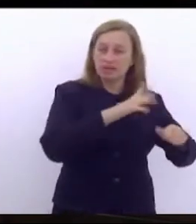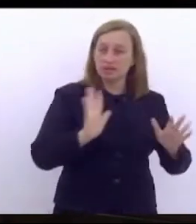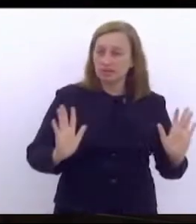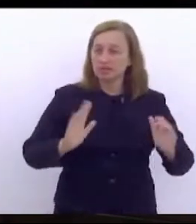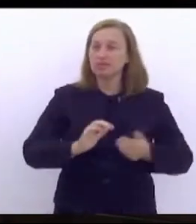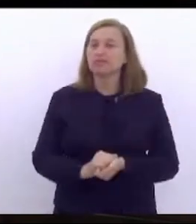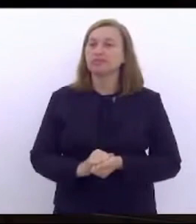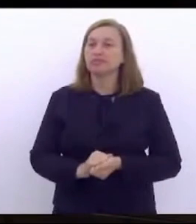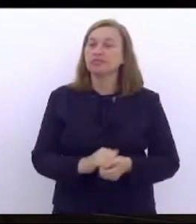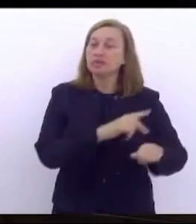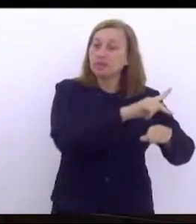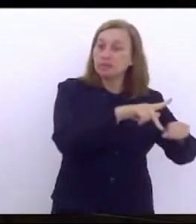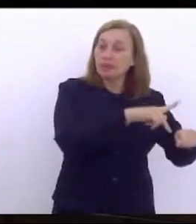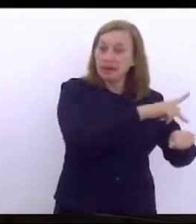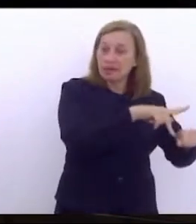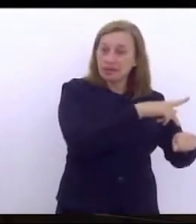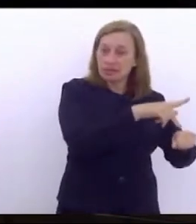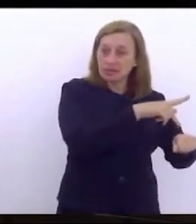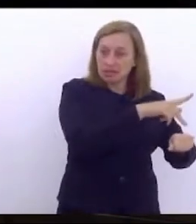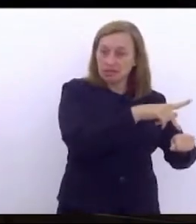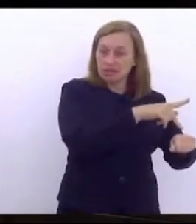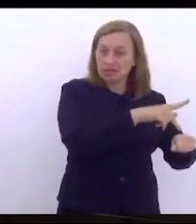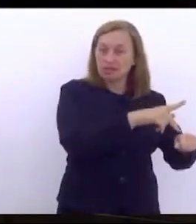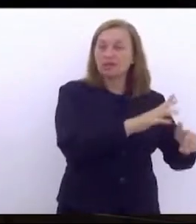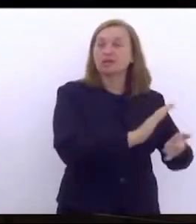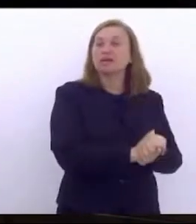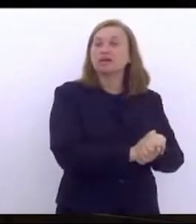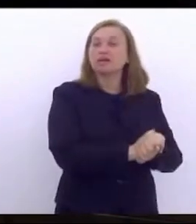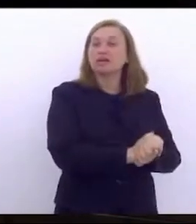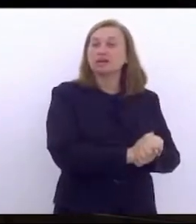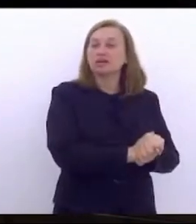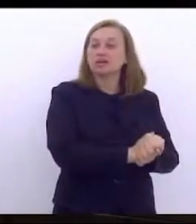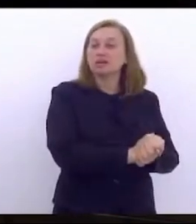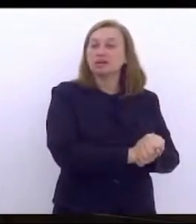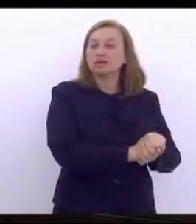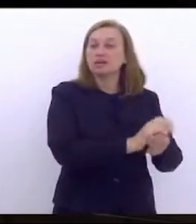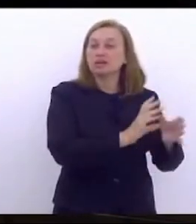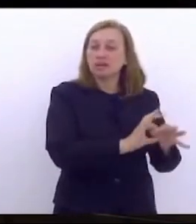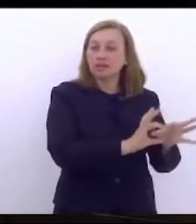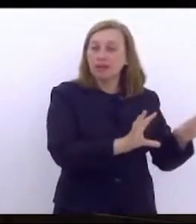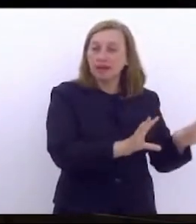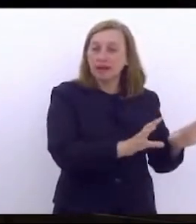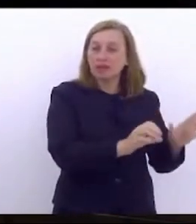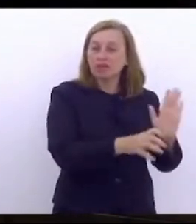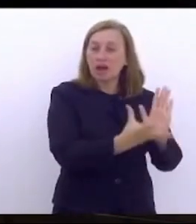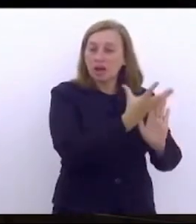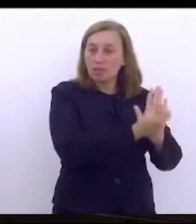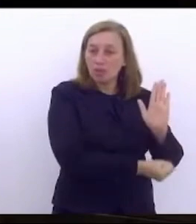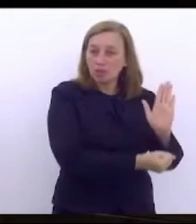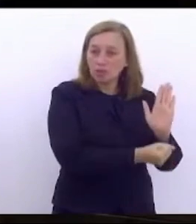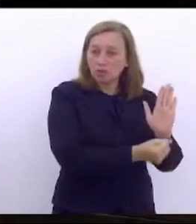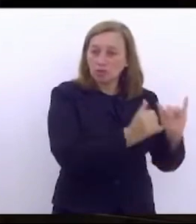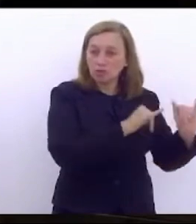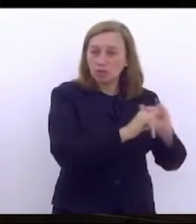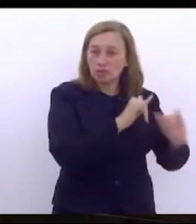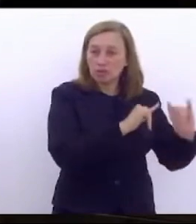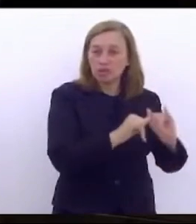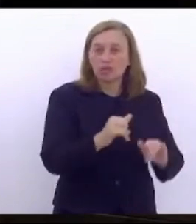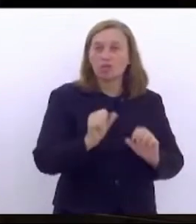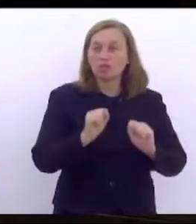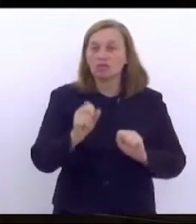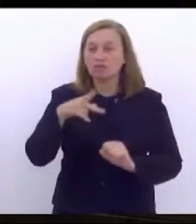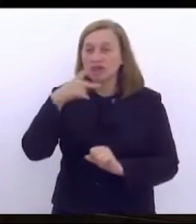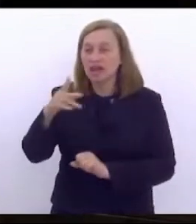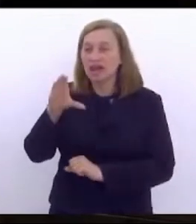legalizado, os abortos legais, né, são relatórios que estão, algumas vezes, subnotificados. Podemos pegar, por exemplo, o